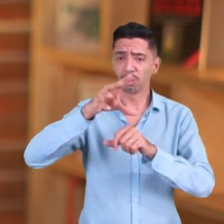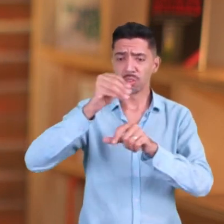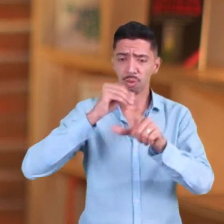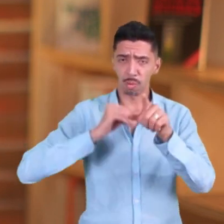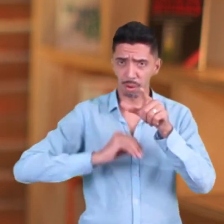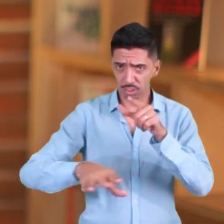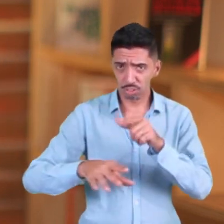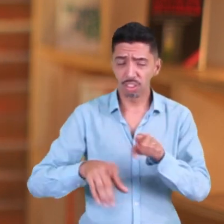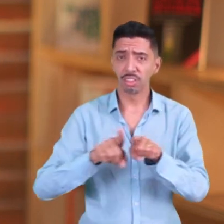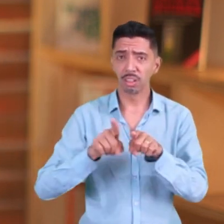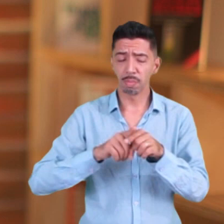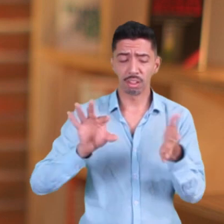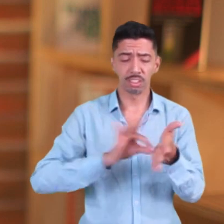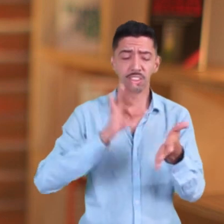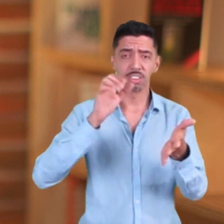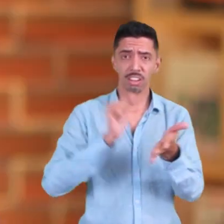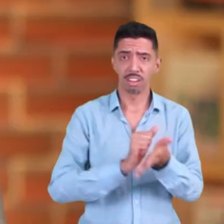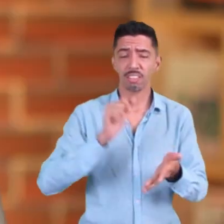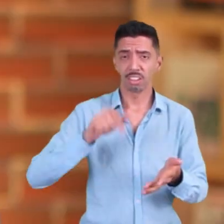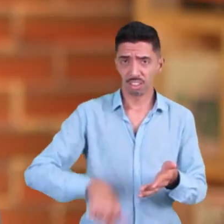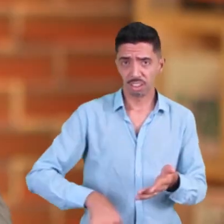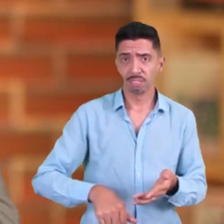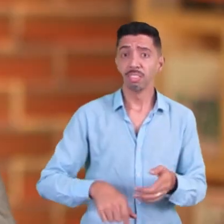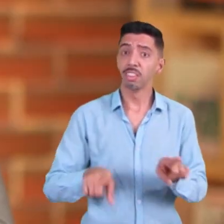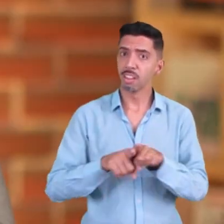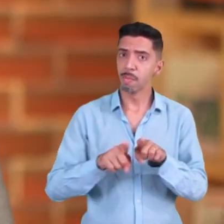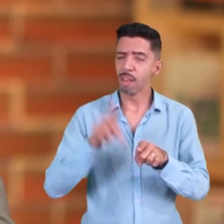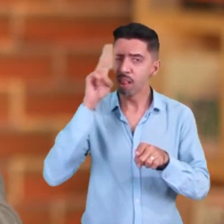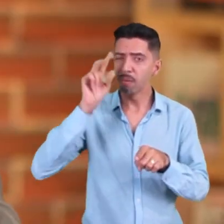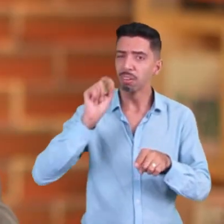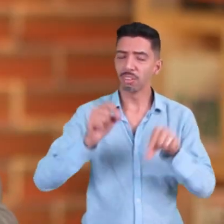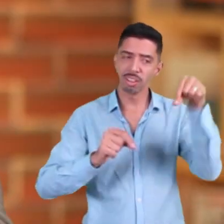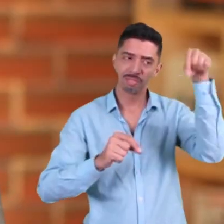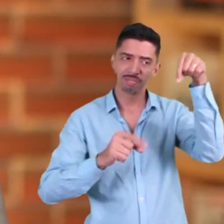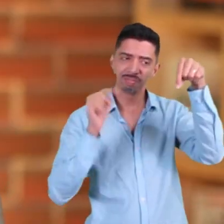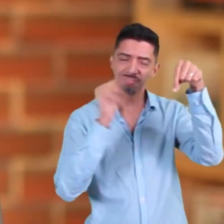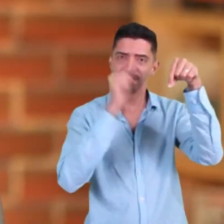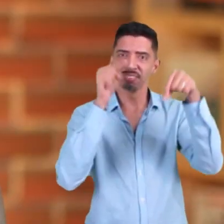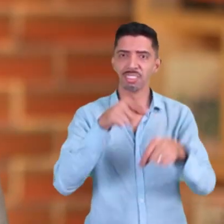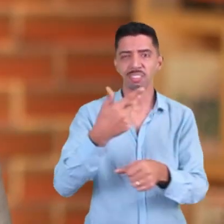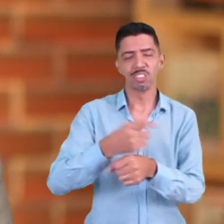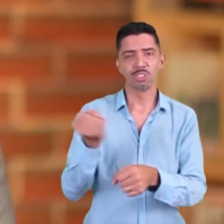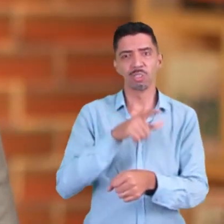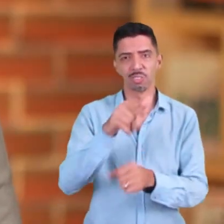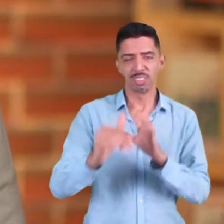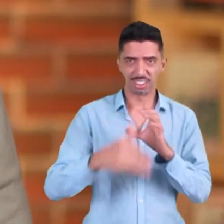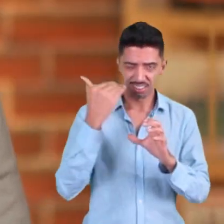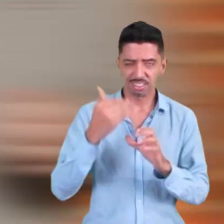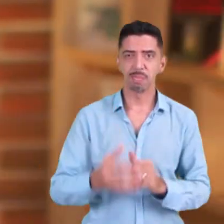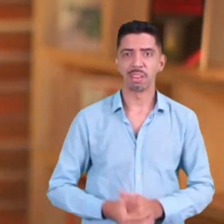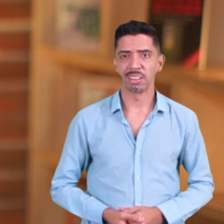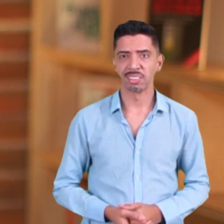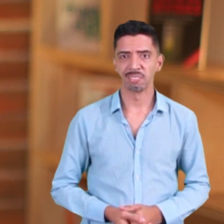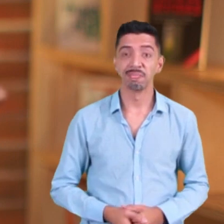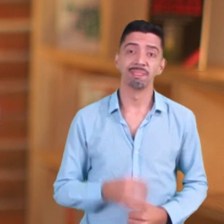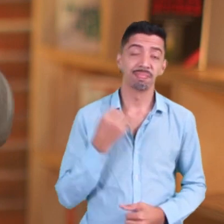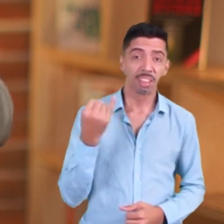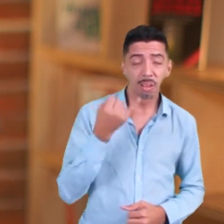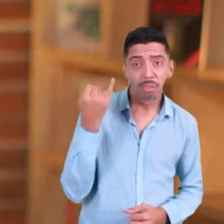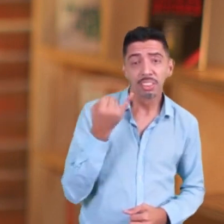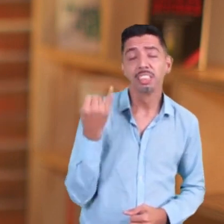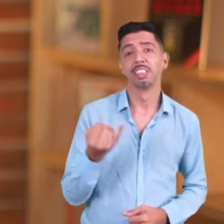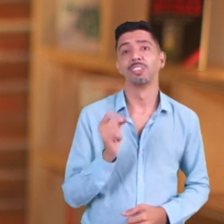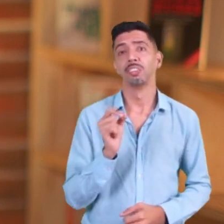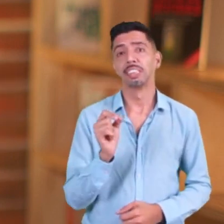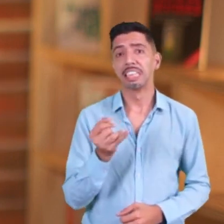Vista e não se esqueça do sininho para que você possa receber minhas próximas notificações. É importante, quando a